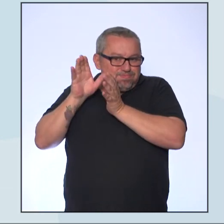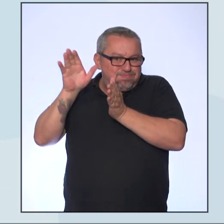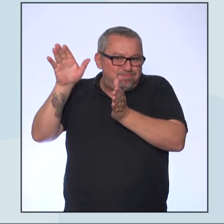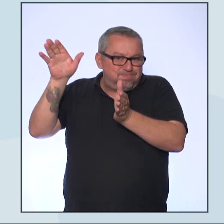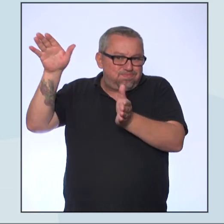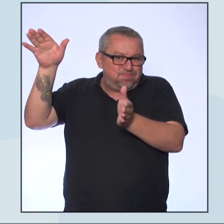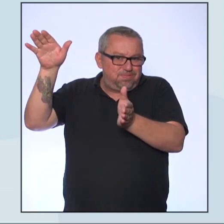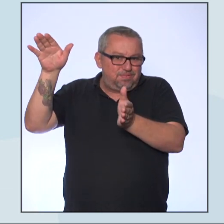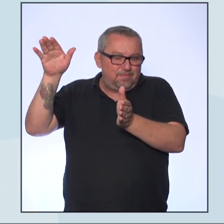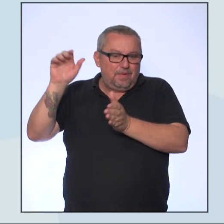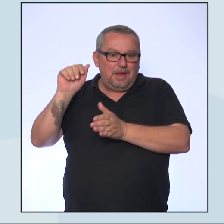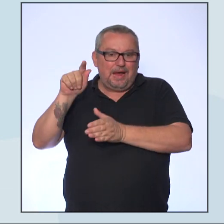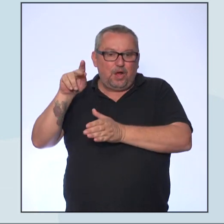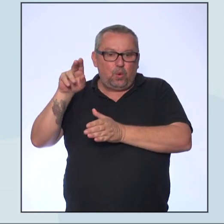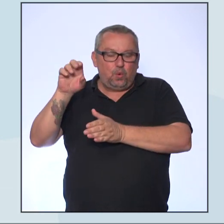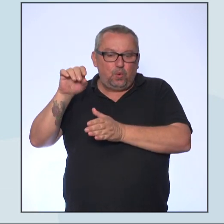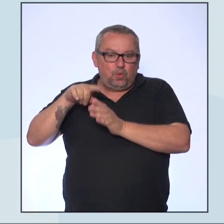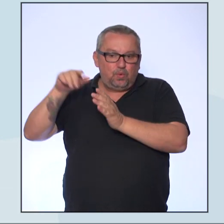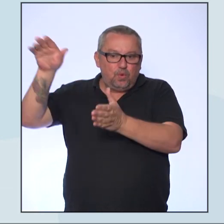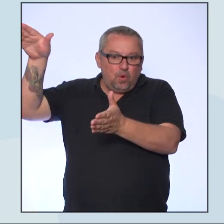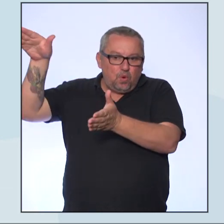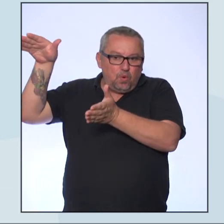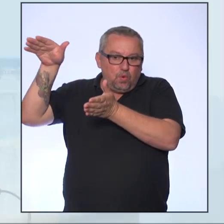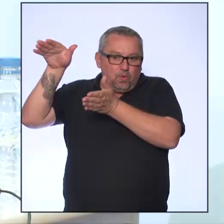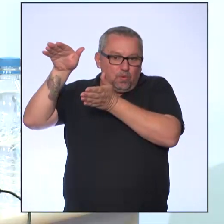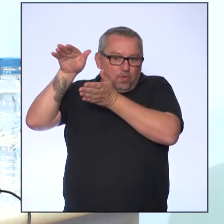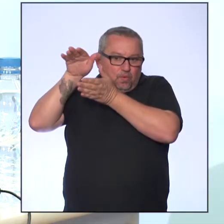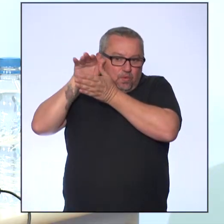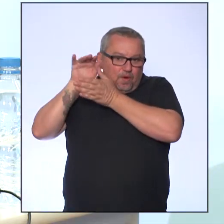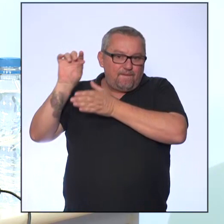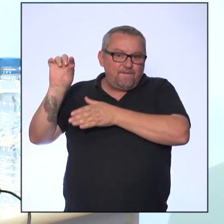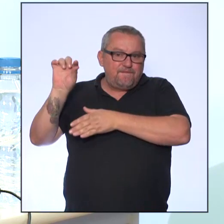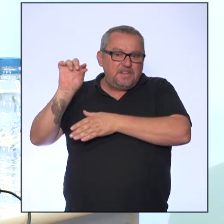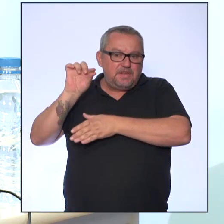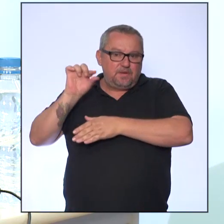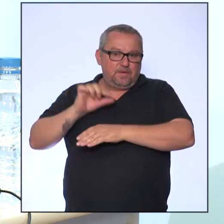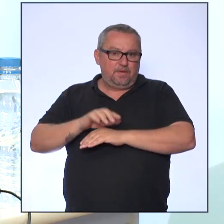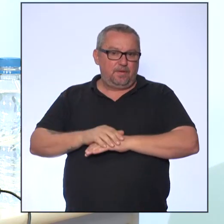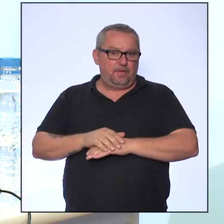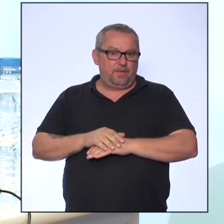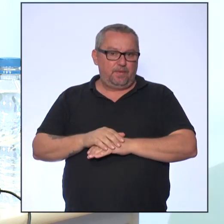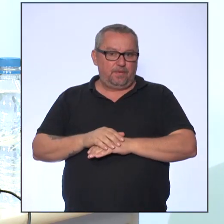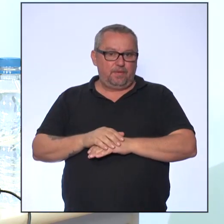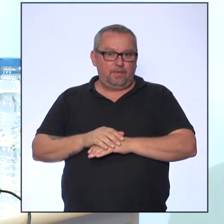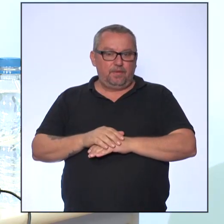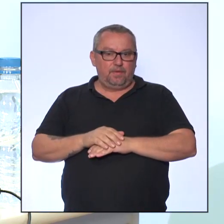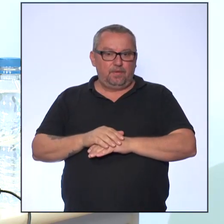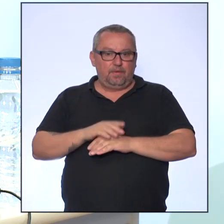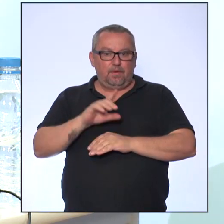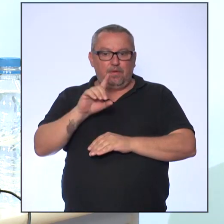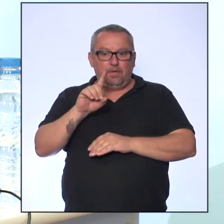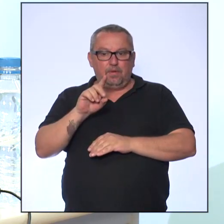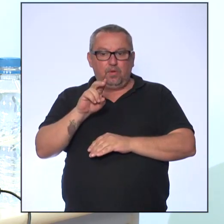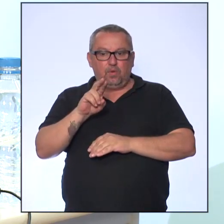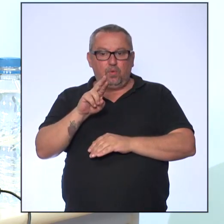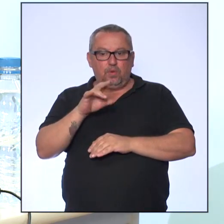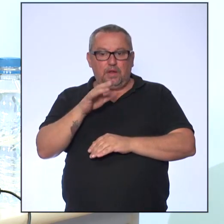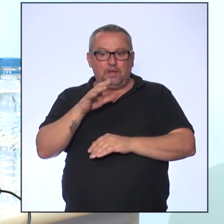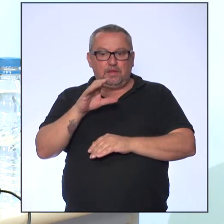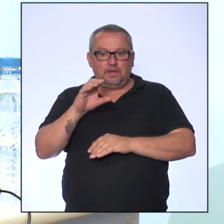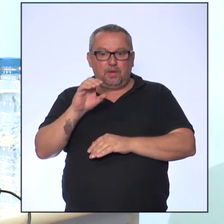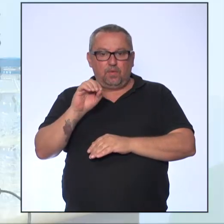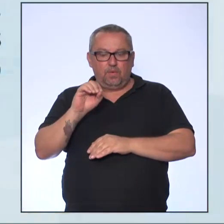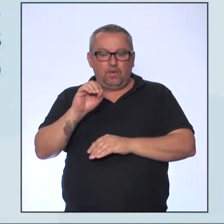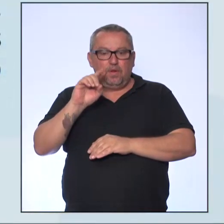Agudo. Também é uma forma bem simples, são aqueles sons mais fininhos. Duração é outro parâmetro.